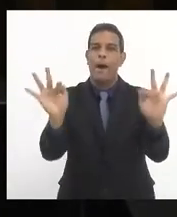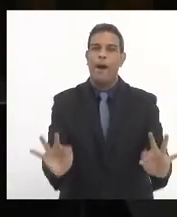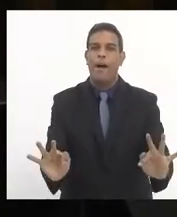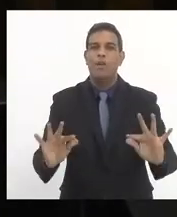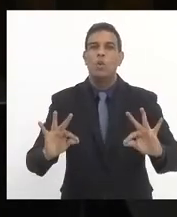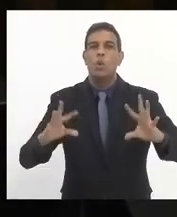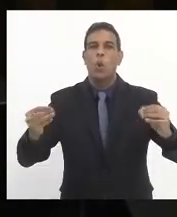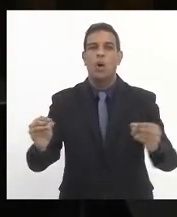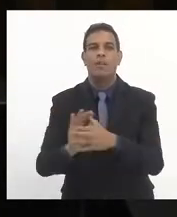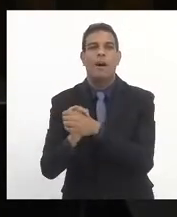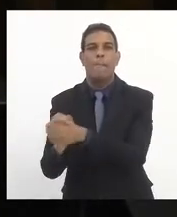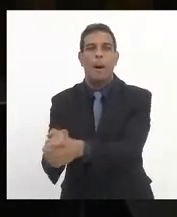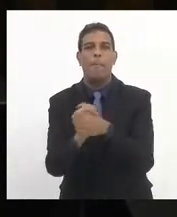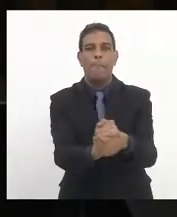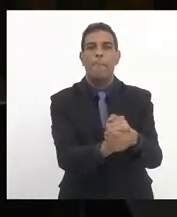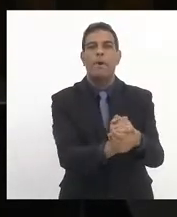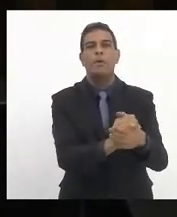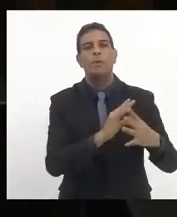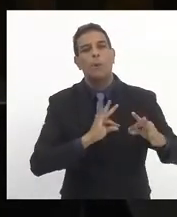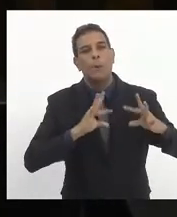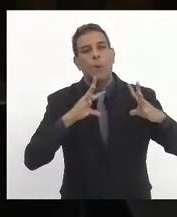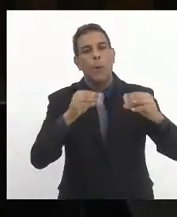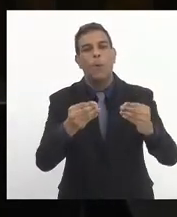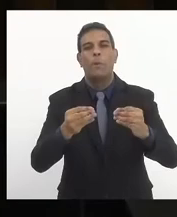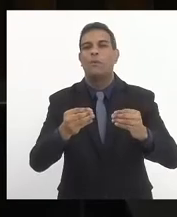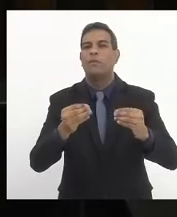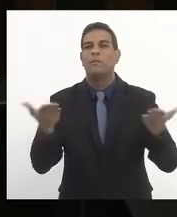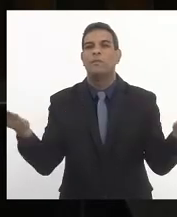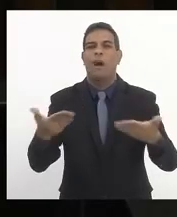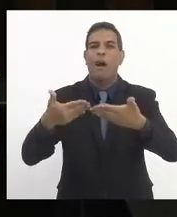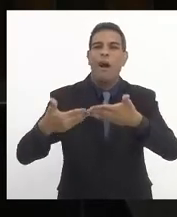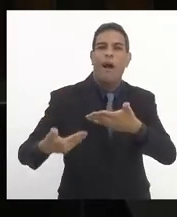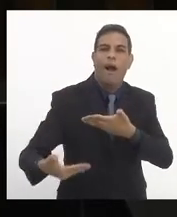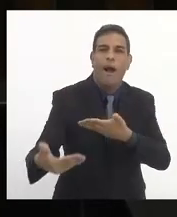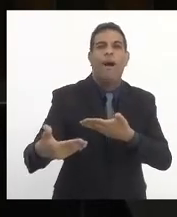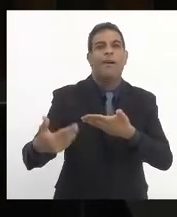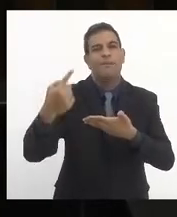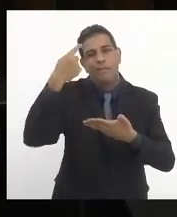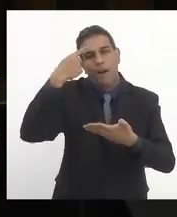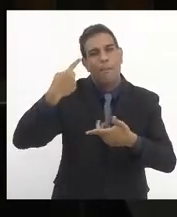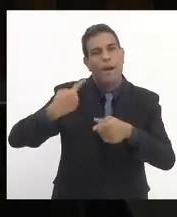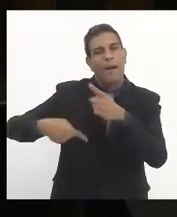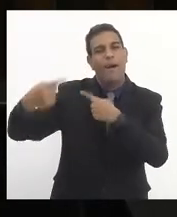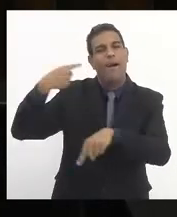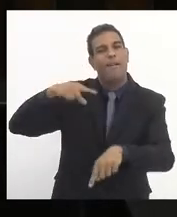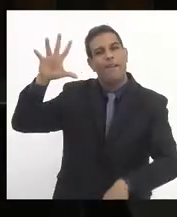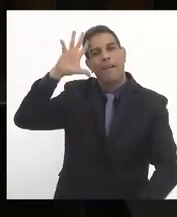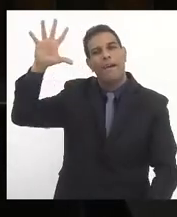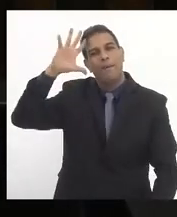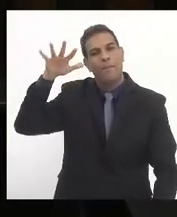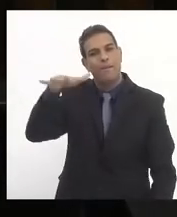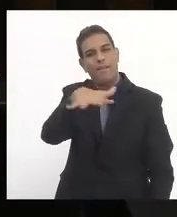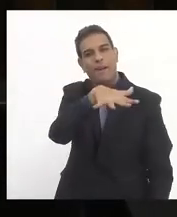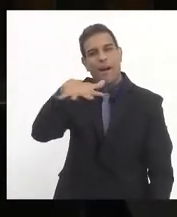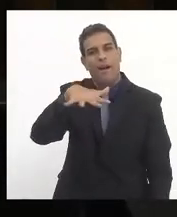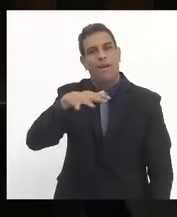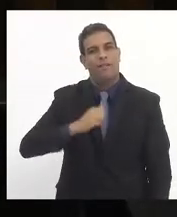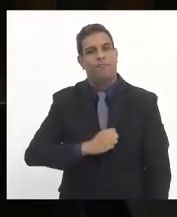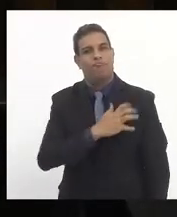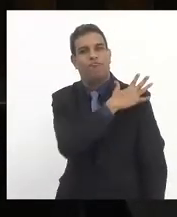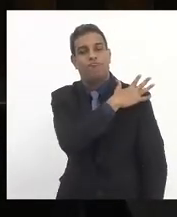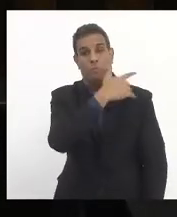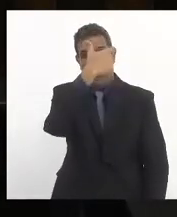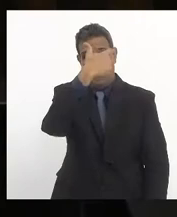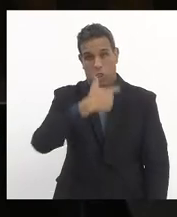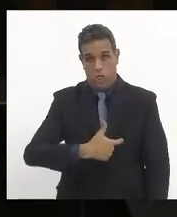para parabenizar os soldados de ontem, de hoje e os que serão eternamente. Eu, como soldado